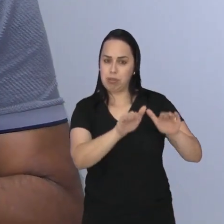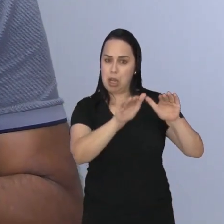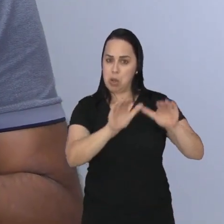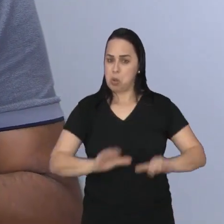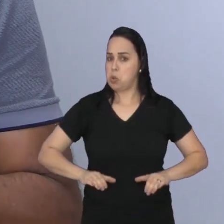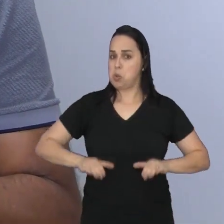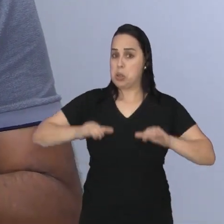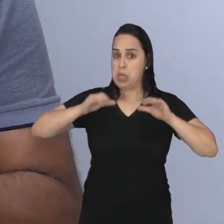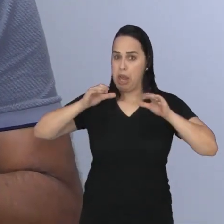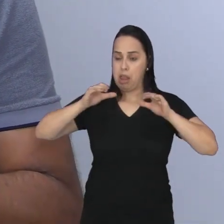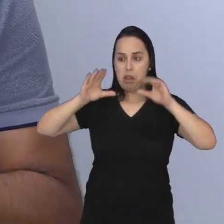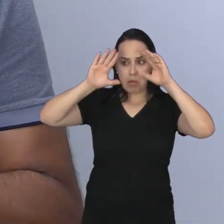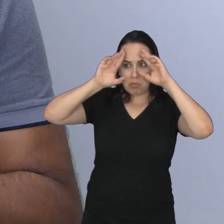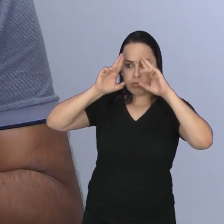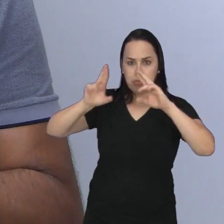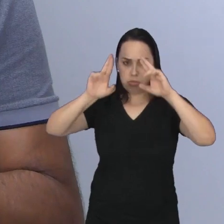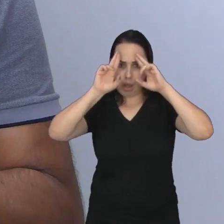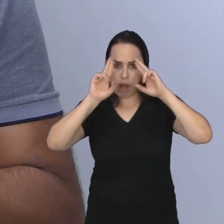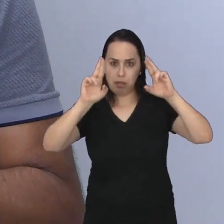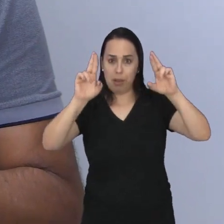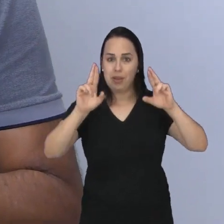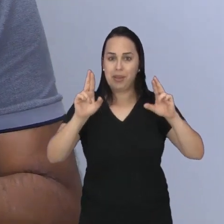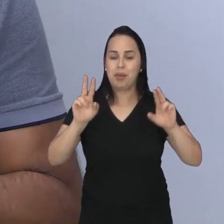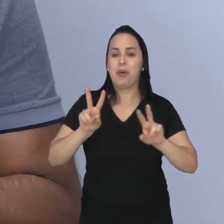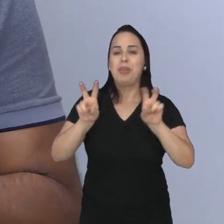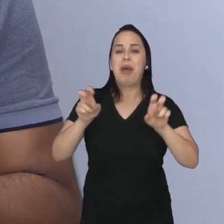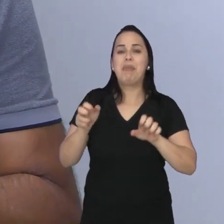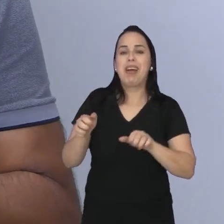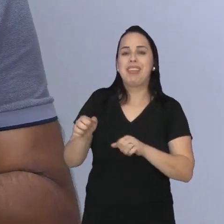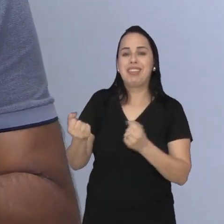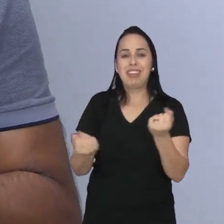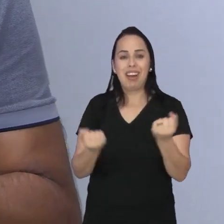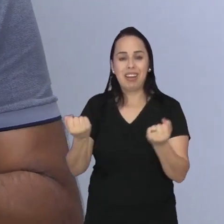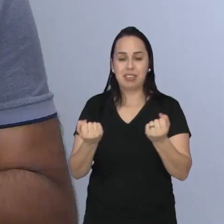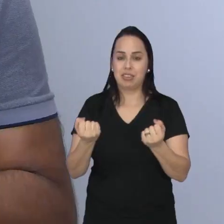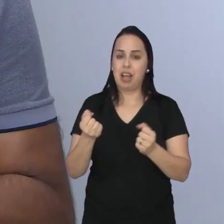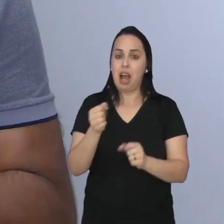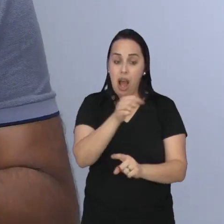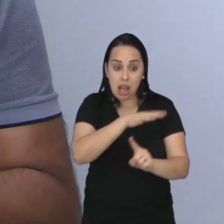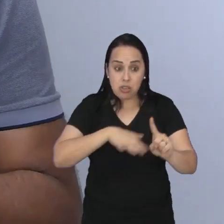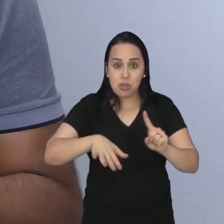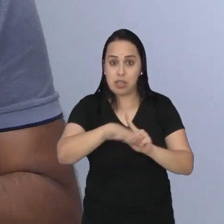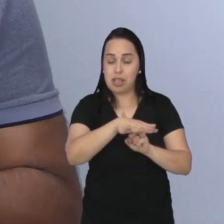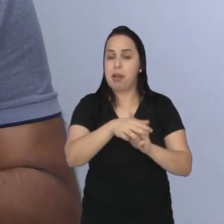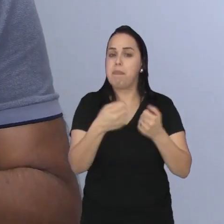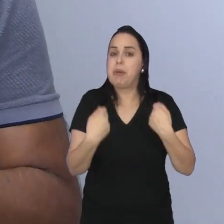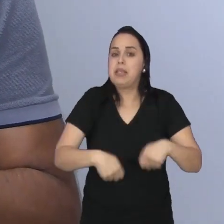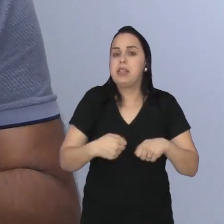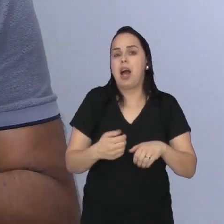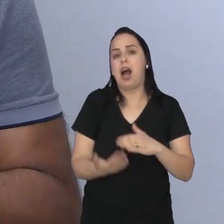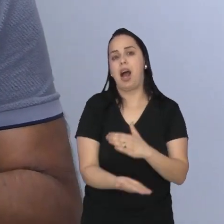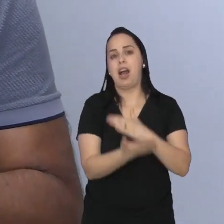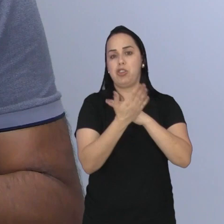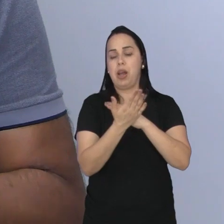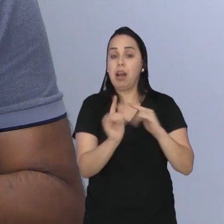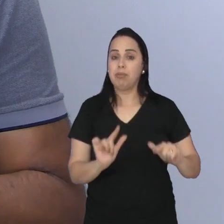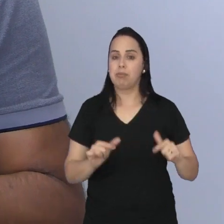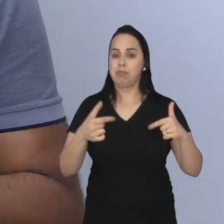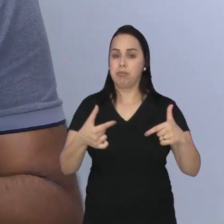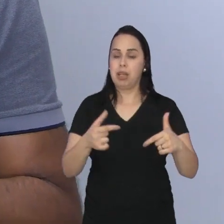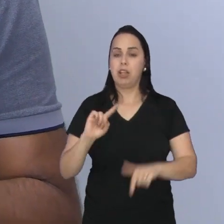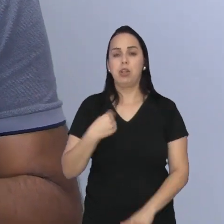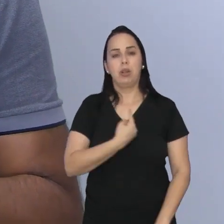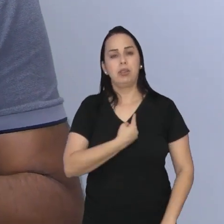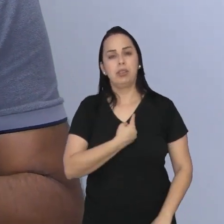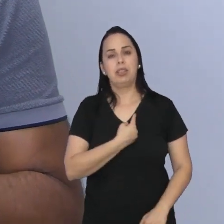as crianças para ser realmente cidadãos que respeitem, né, o trânsito. Eu acho que a sociedade como um todo precisa participar